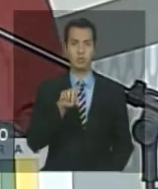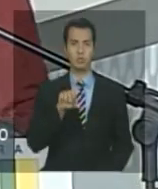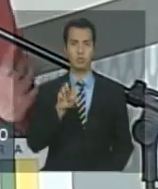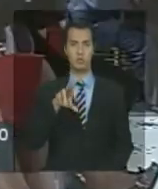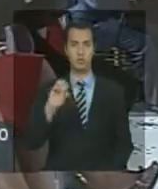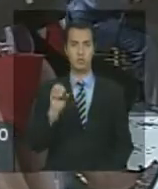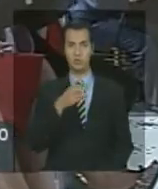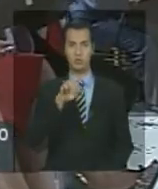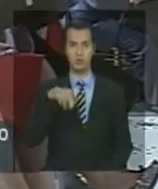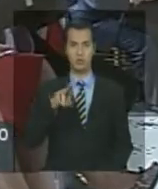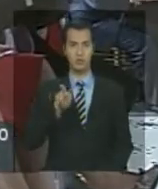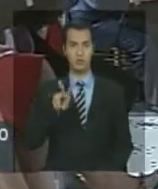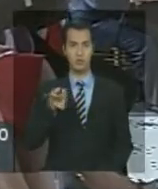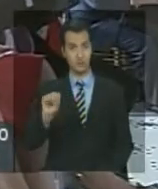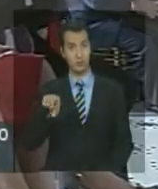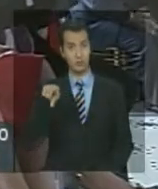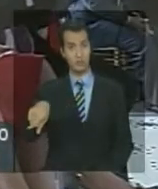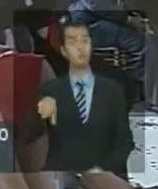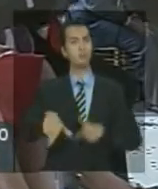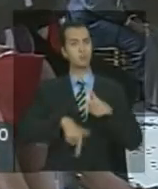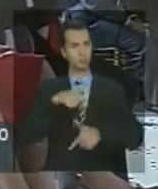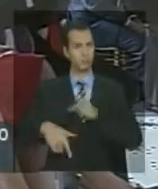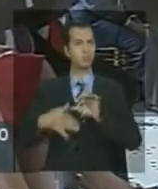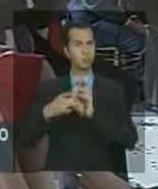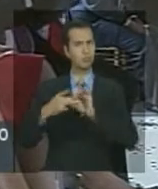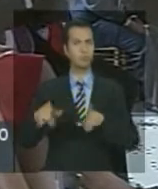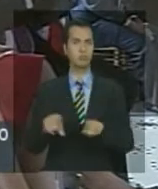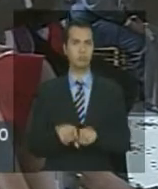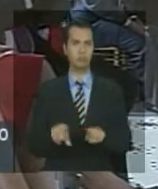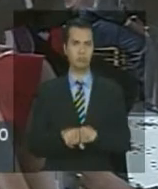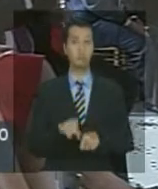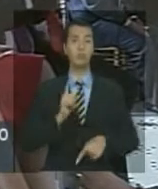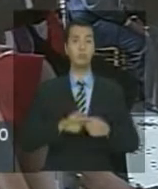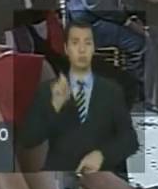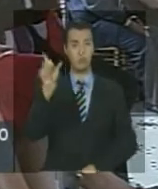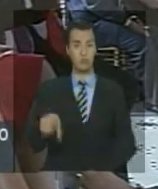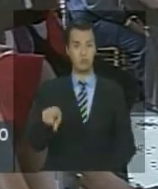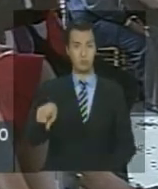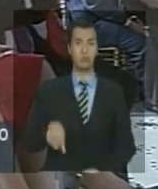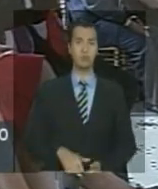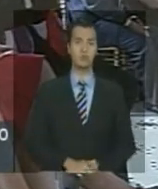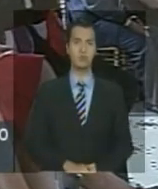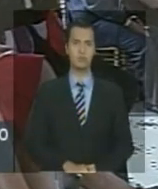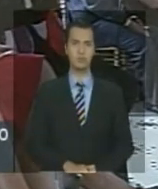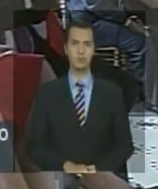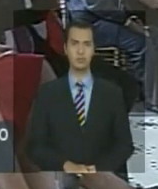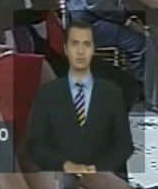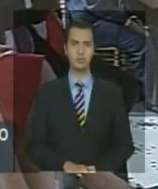nosso parceiro também, porque foi com ele